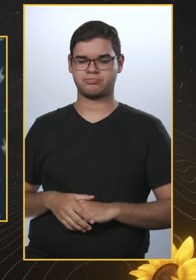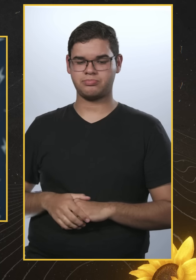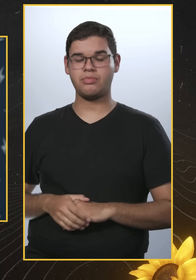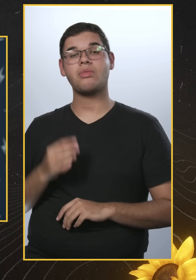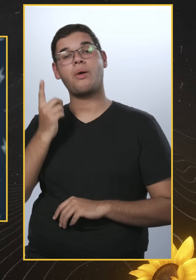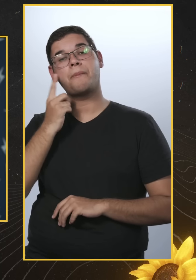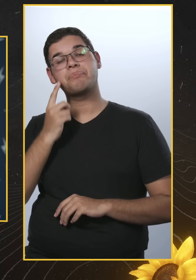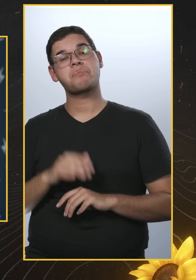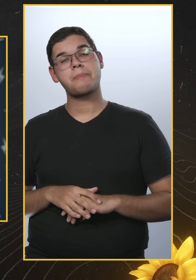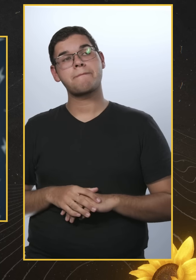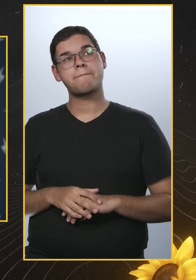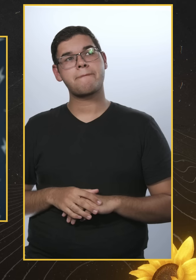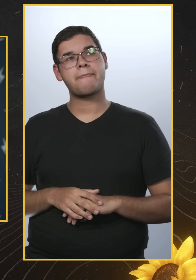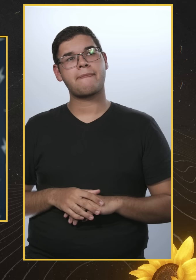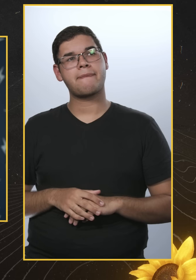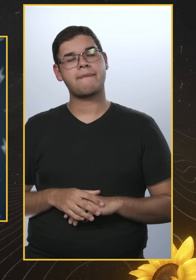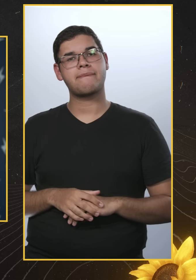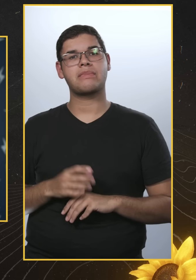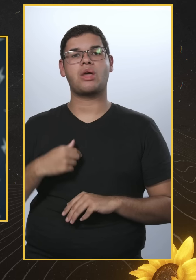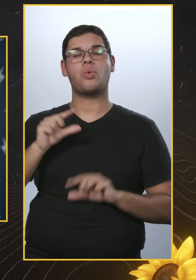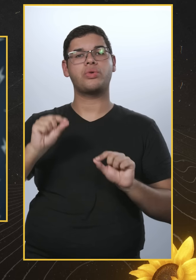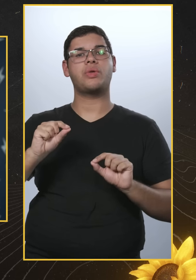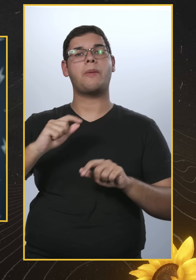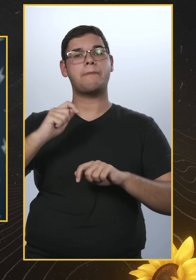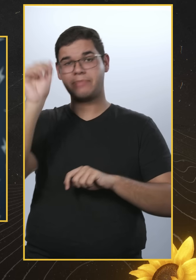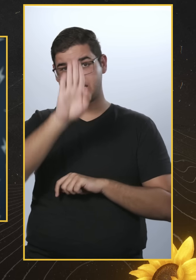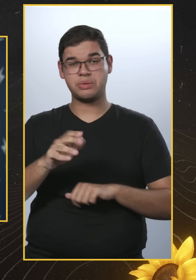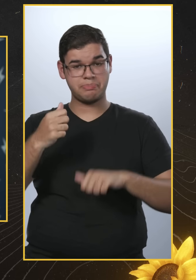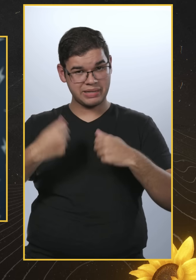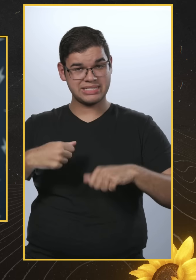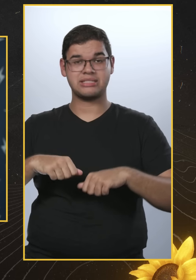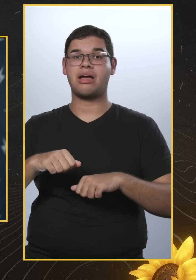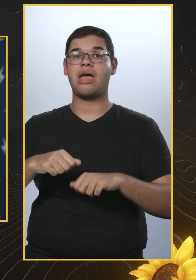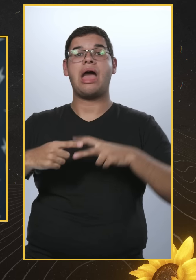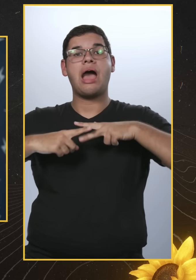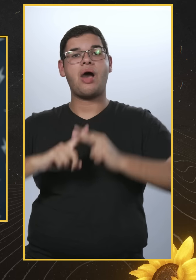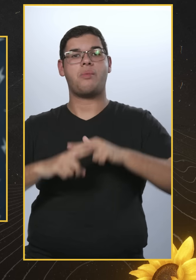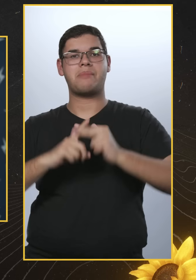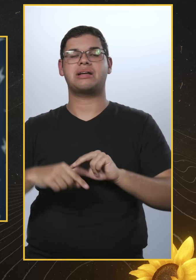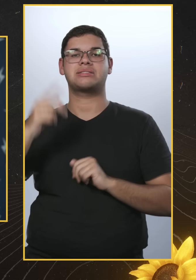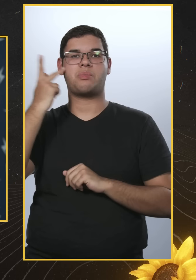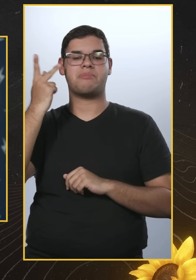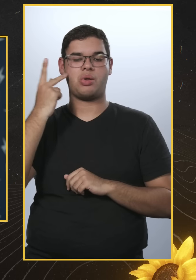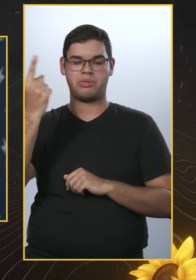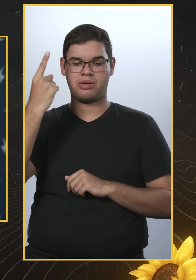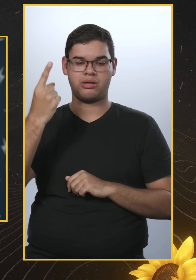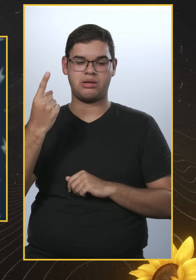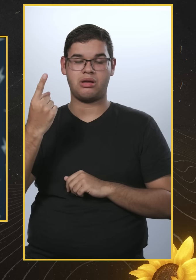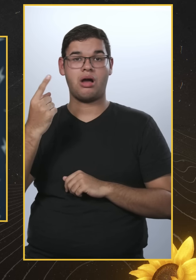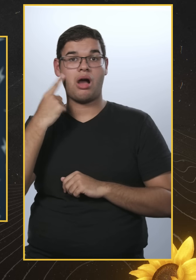o que que é a parada eu tenho certeza que O que O Brasil precisa é consertar São Paulo primeiro quando eu falo consertar cara não é crítica contra o